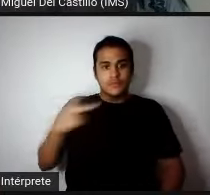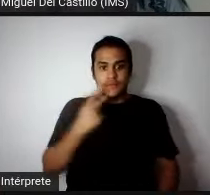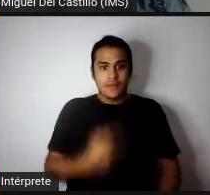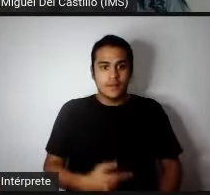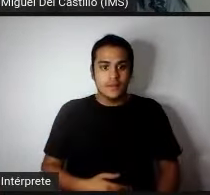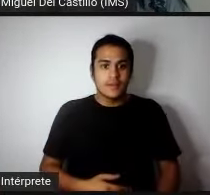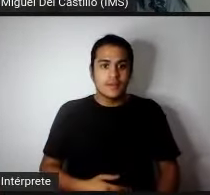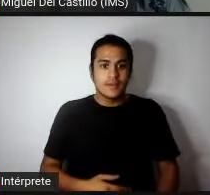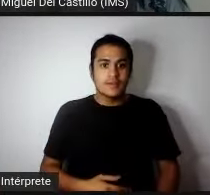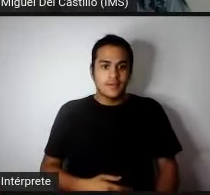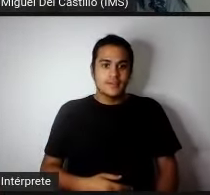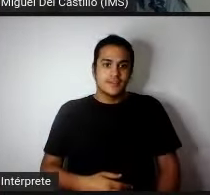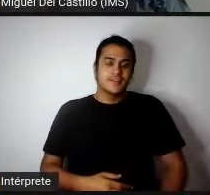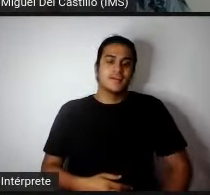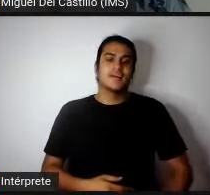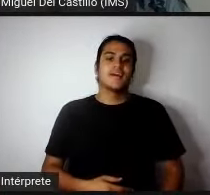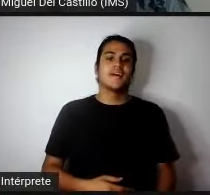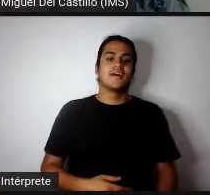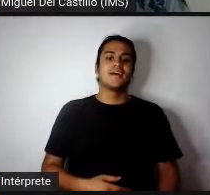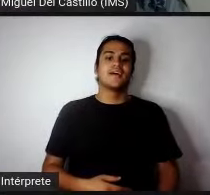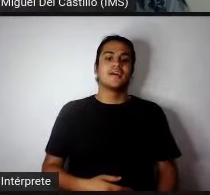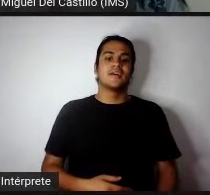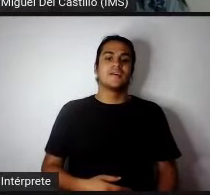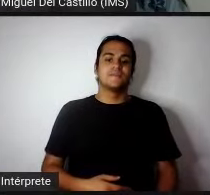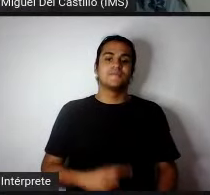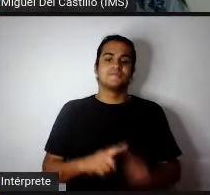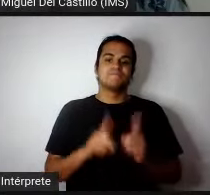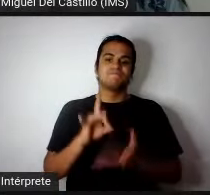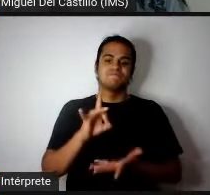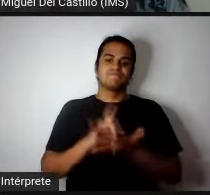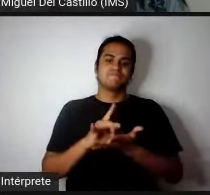aqui ainda. Mas